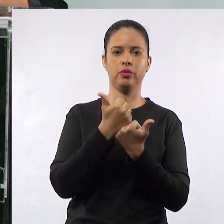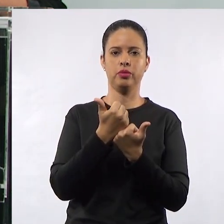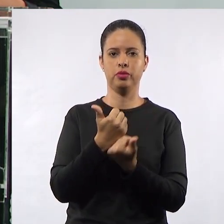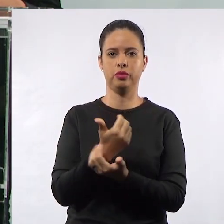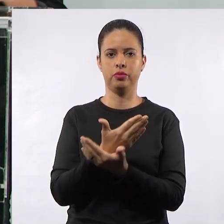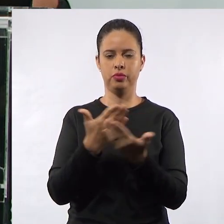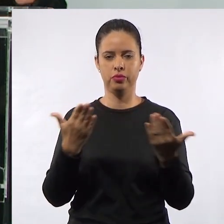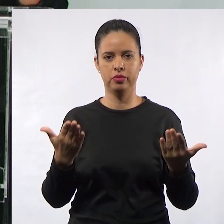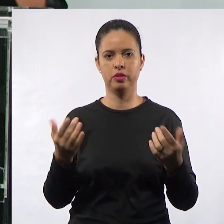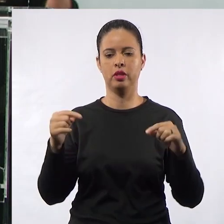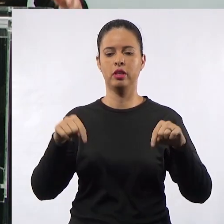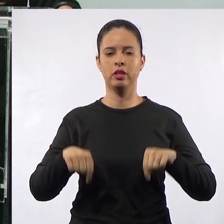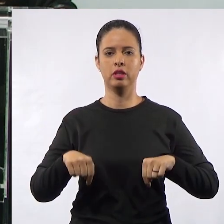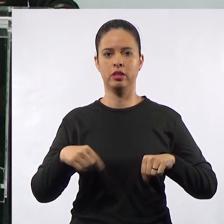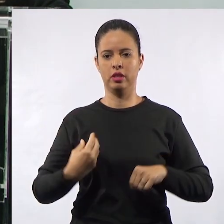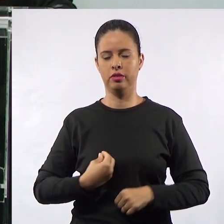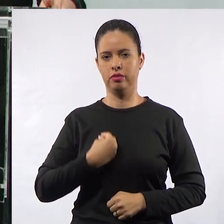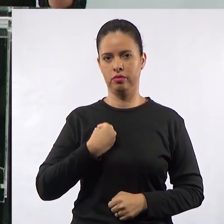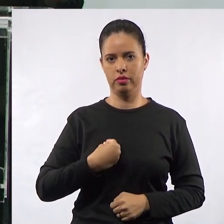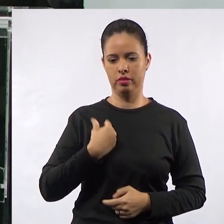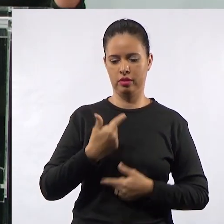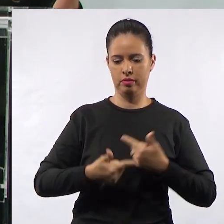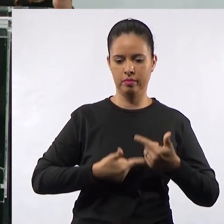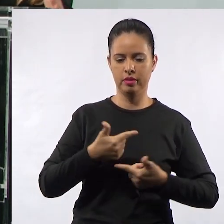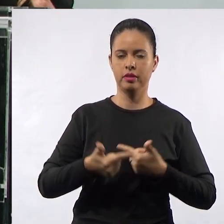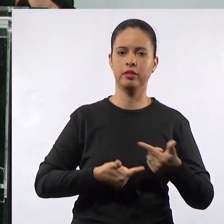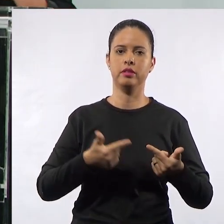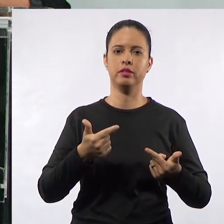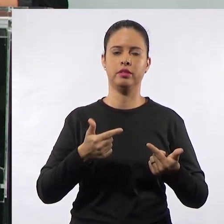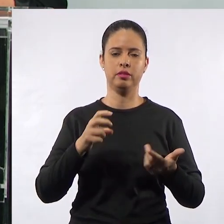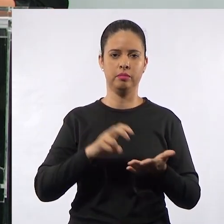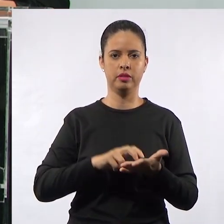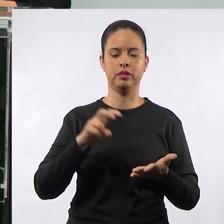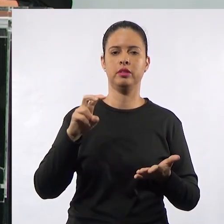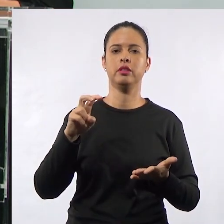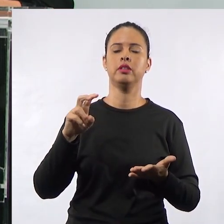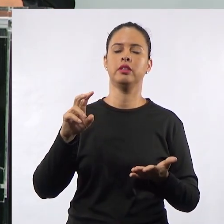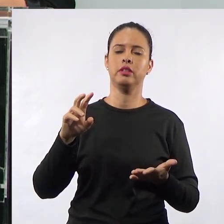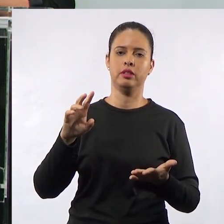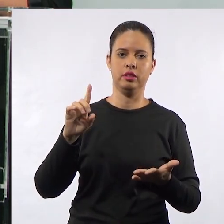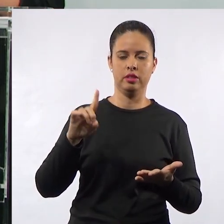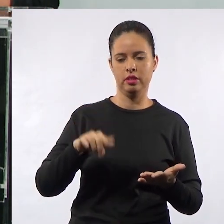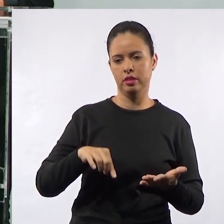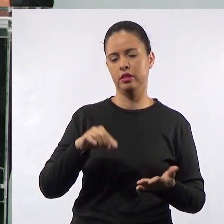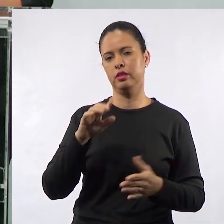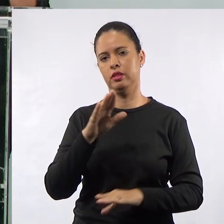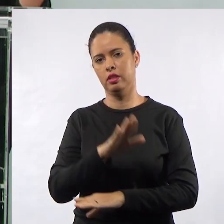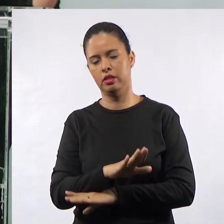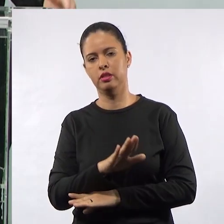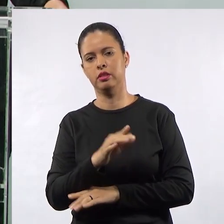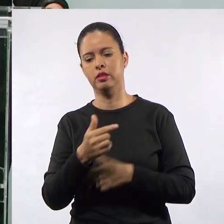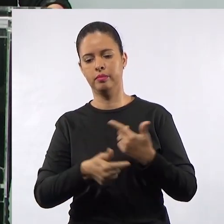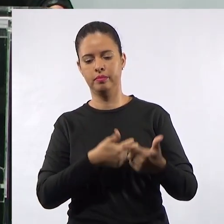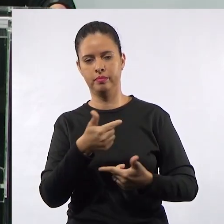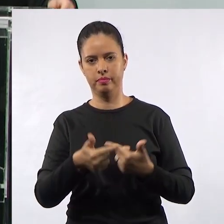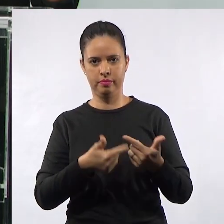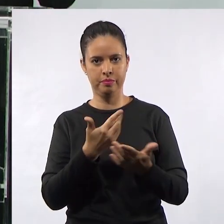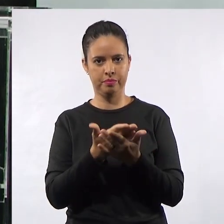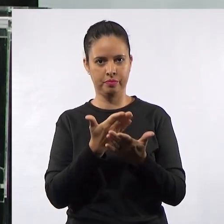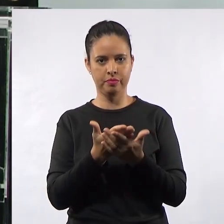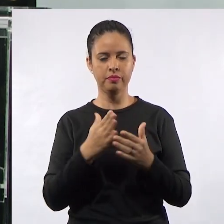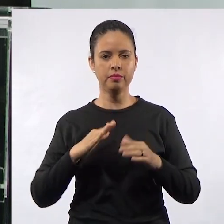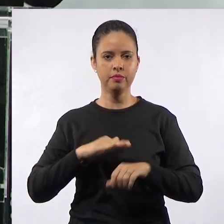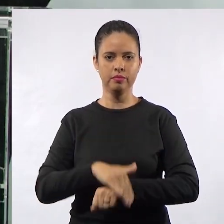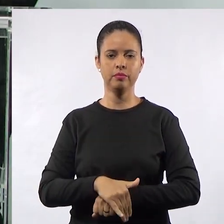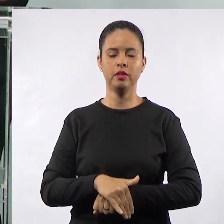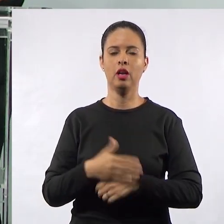suporte enquanto você, neste momento da sua vida, está aí trabalhando de dia e estudando à noite, né? Nós sabemos que é a realidade de muitos dos nossos alunos.